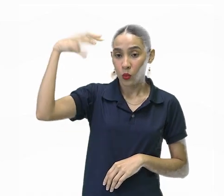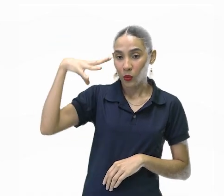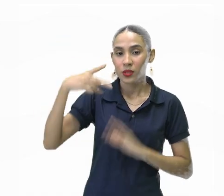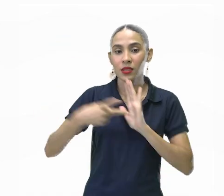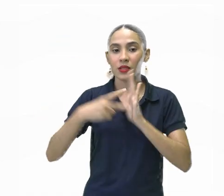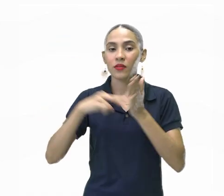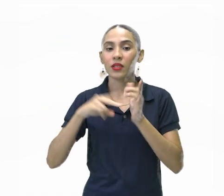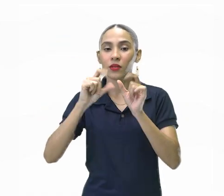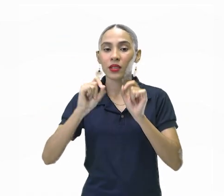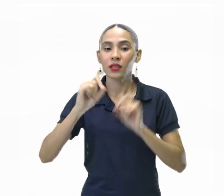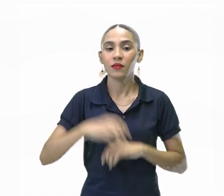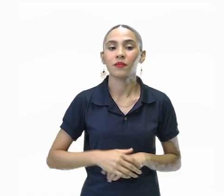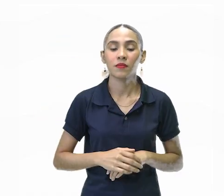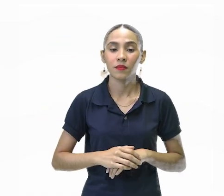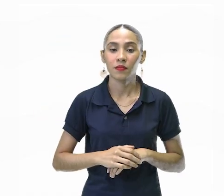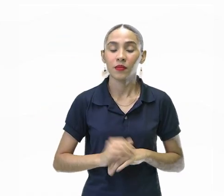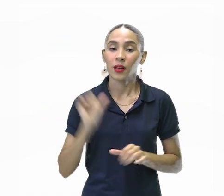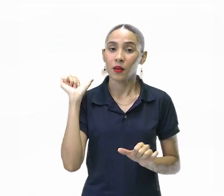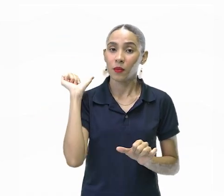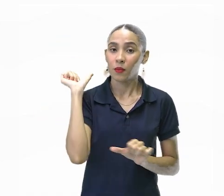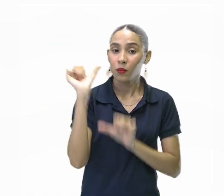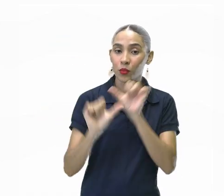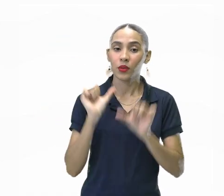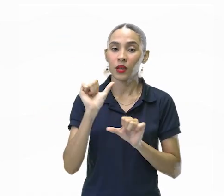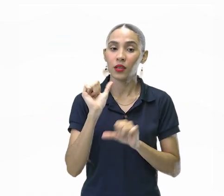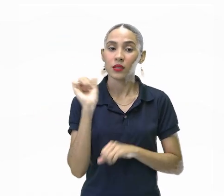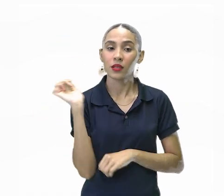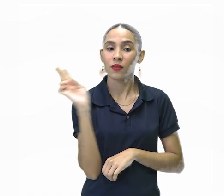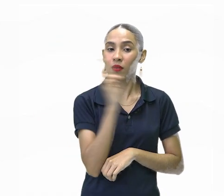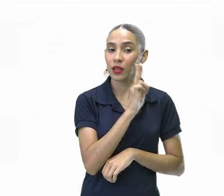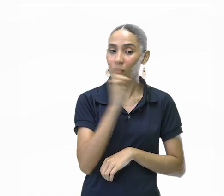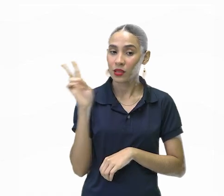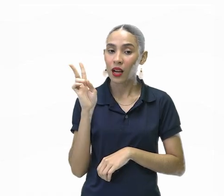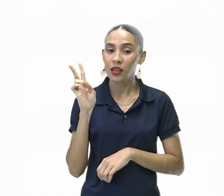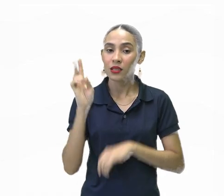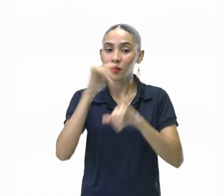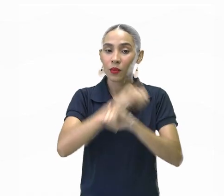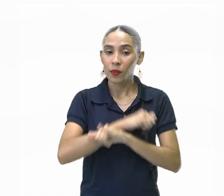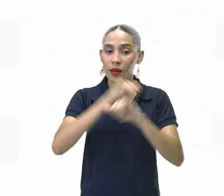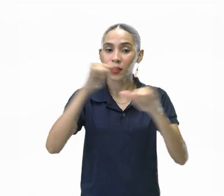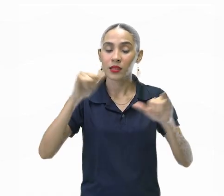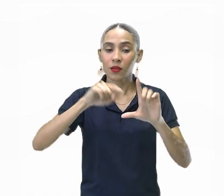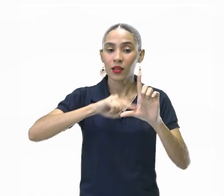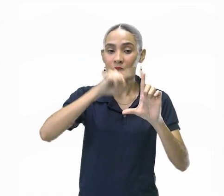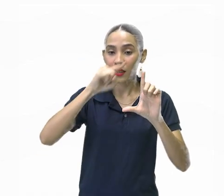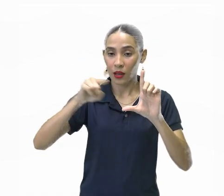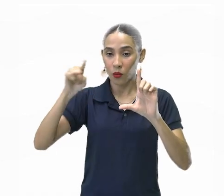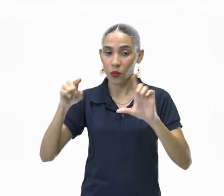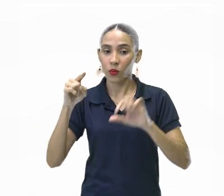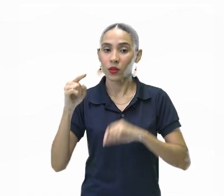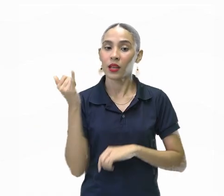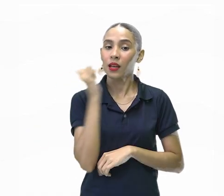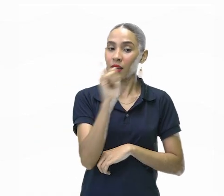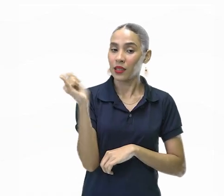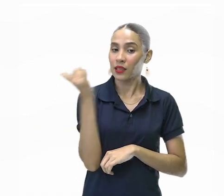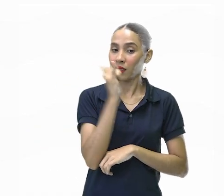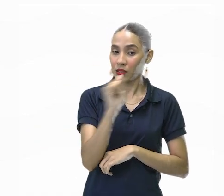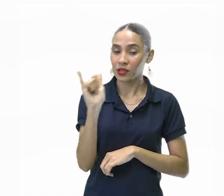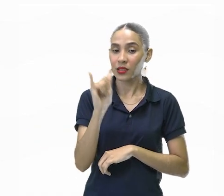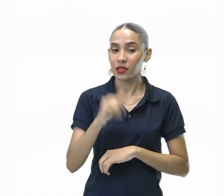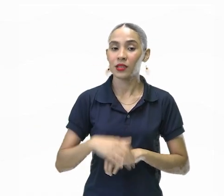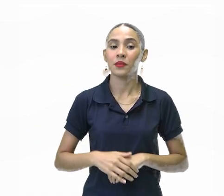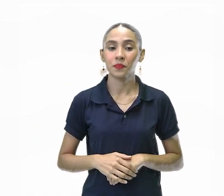luz. É um fenômeno que consiste na mudança de velocidade de propagação da onda